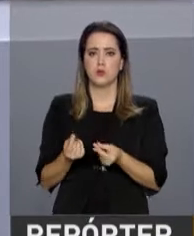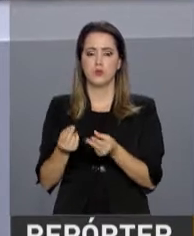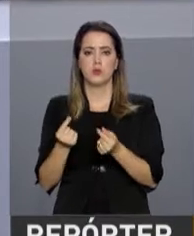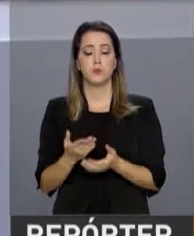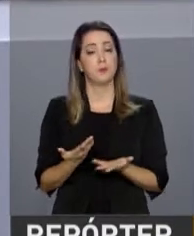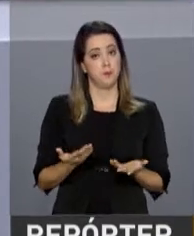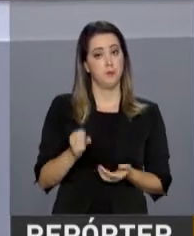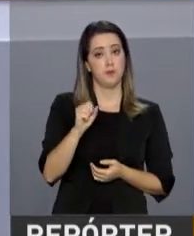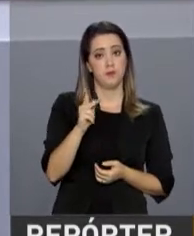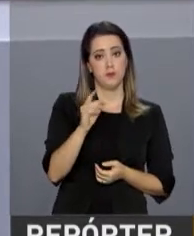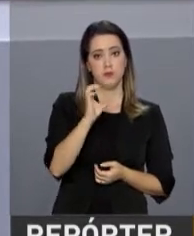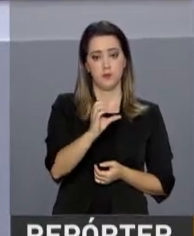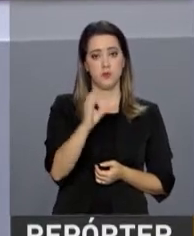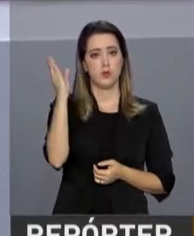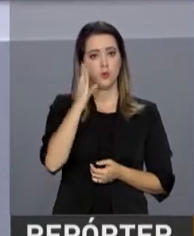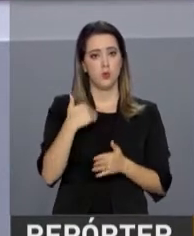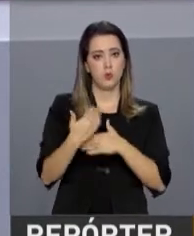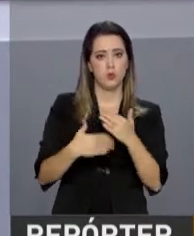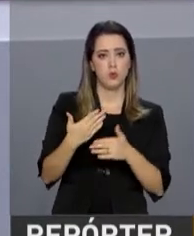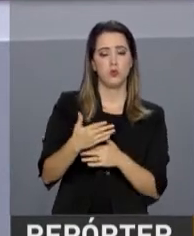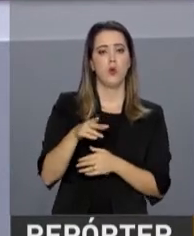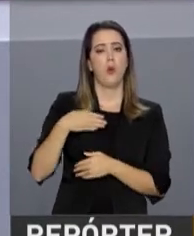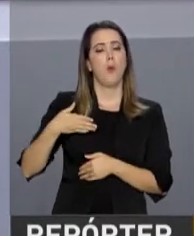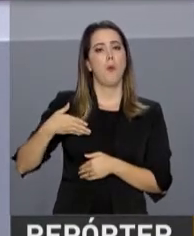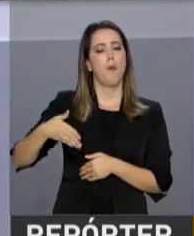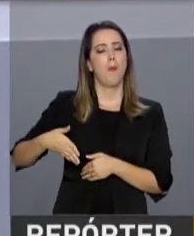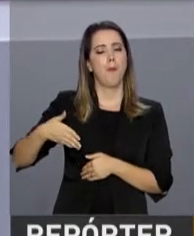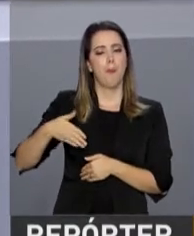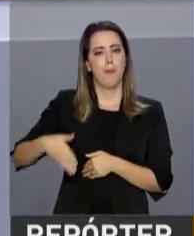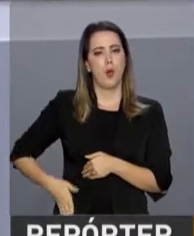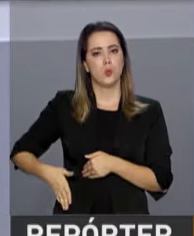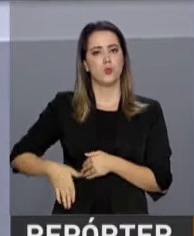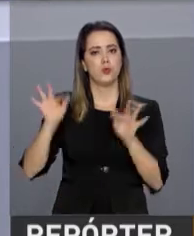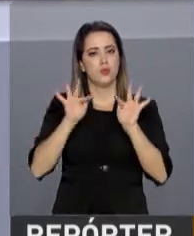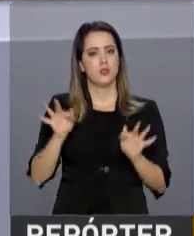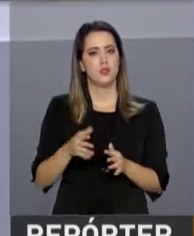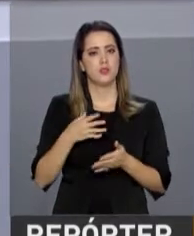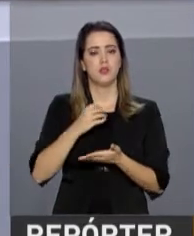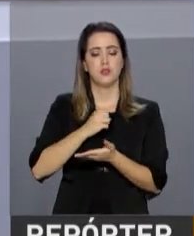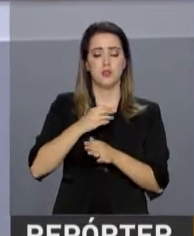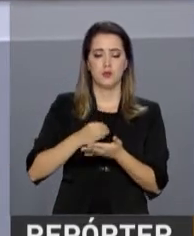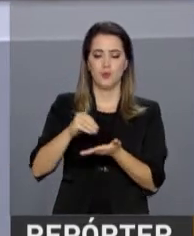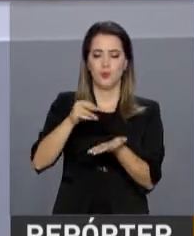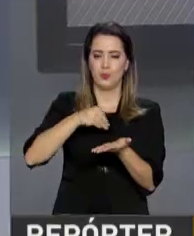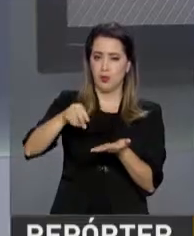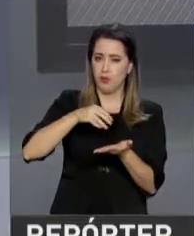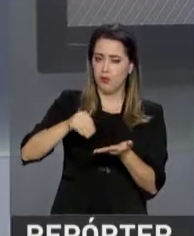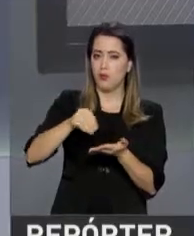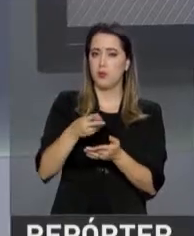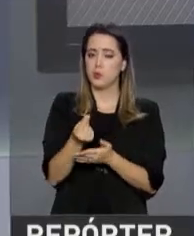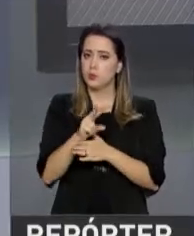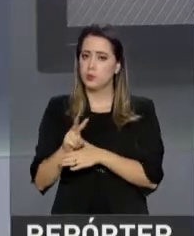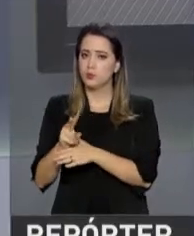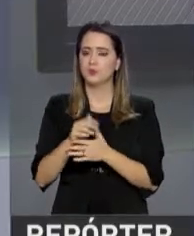investimento eo spc brasil mantém o site bolso feliz que informa os consumidores sobre crédito nós